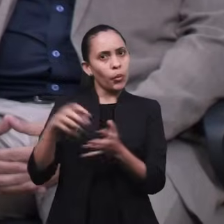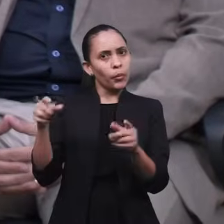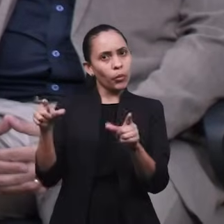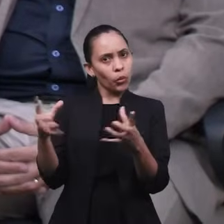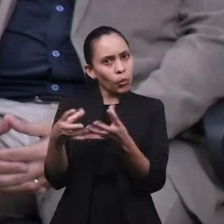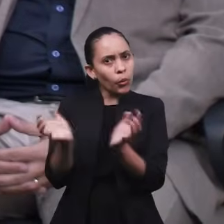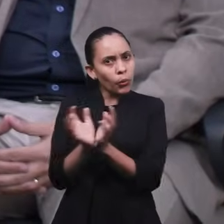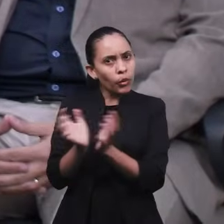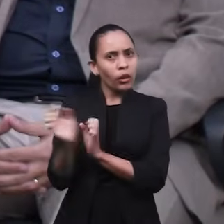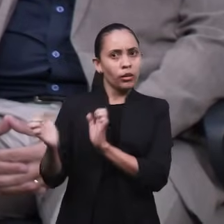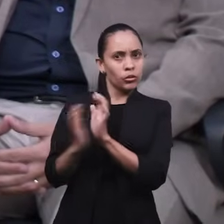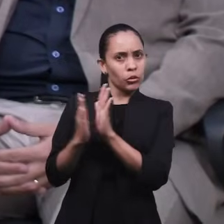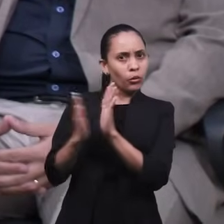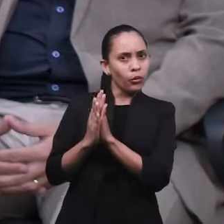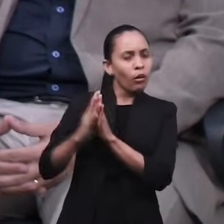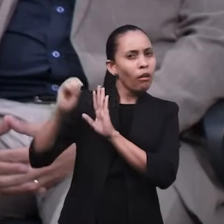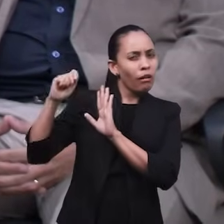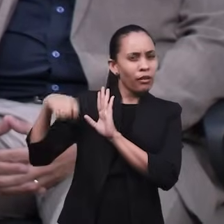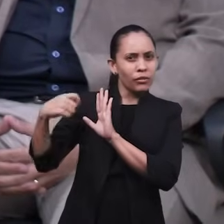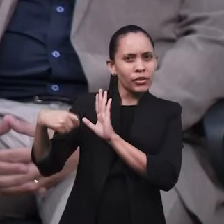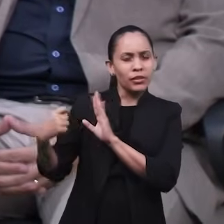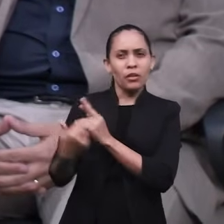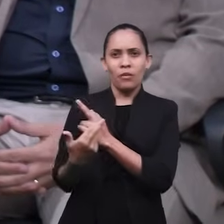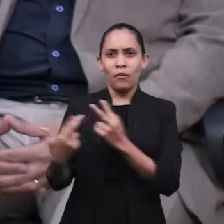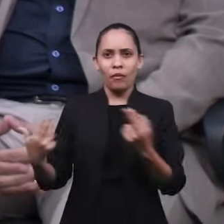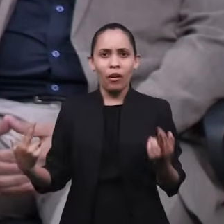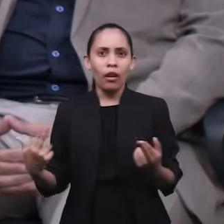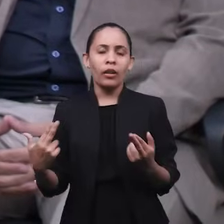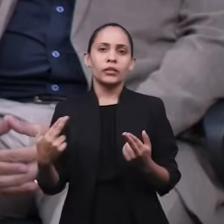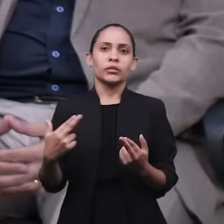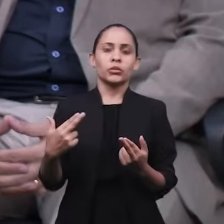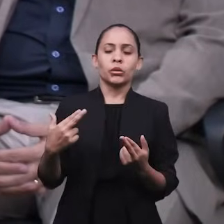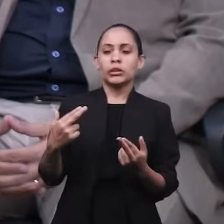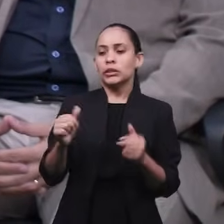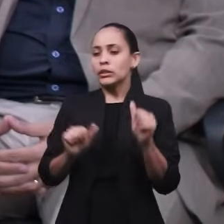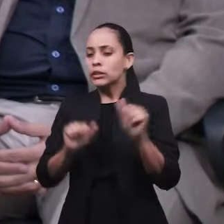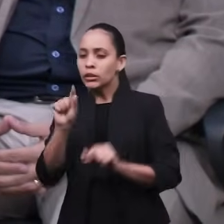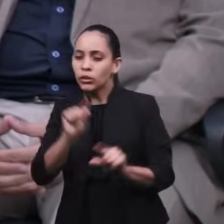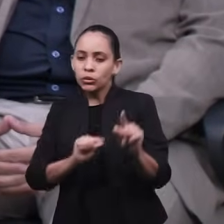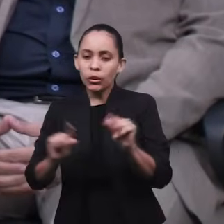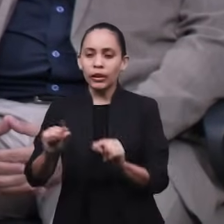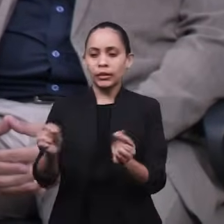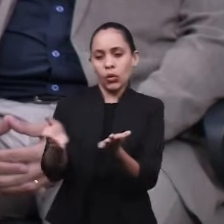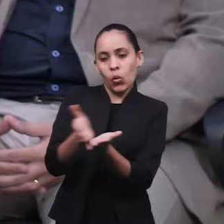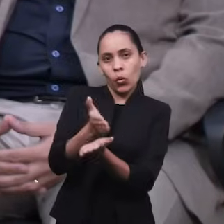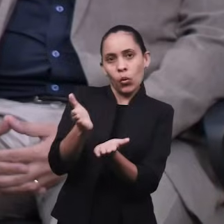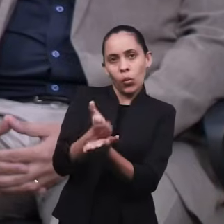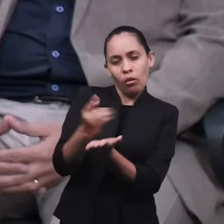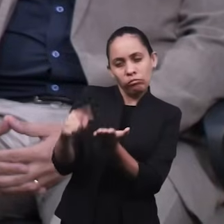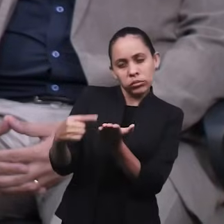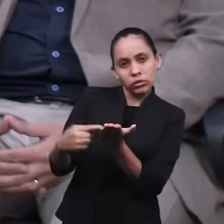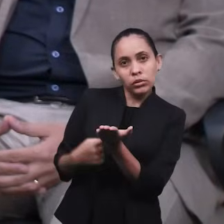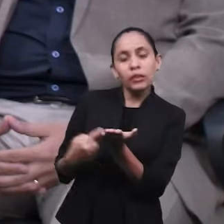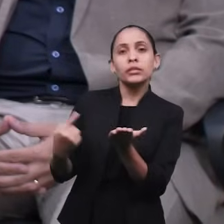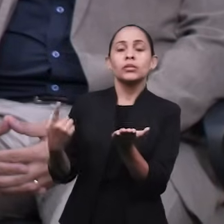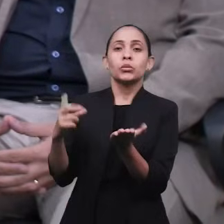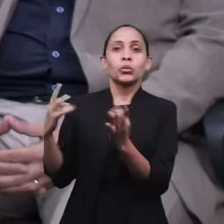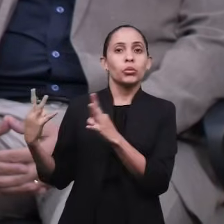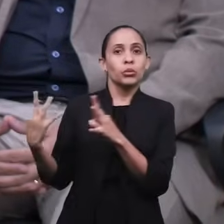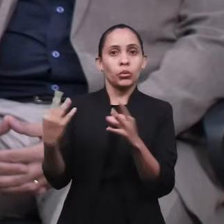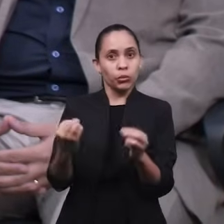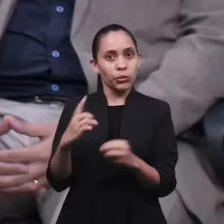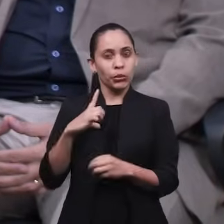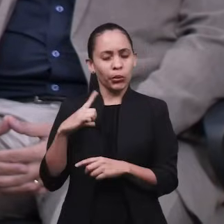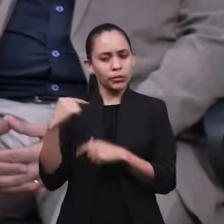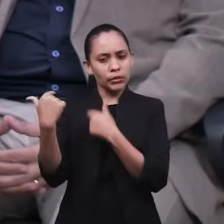Então, todas as gravações, os louvores novos, as análises dos hinos, as coletâneas, as gravações.